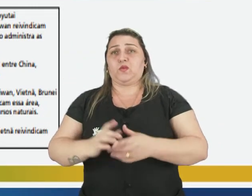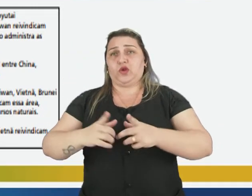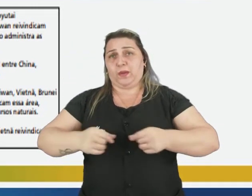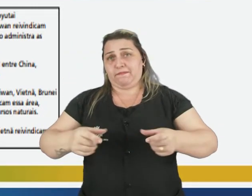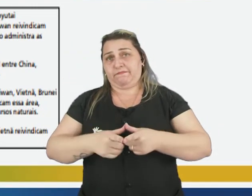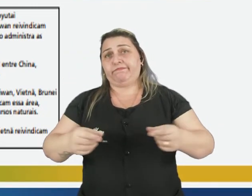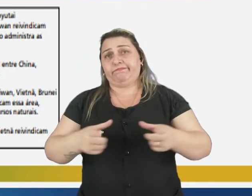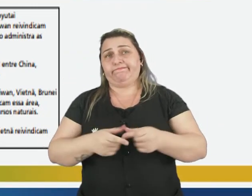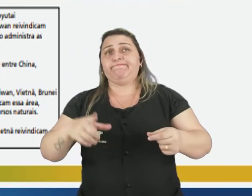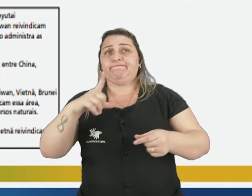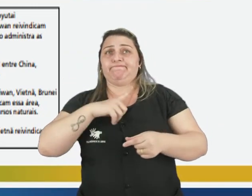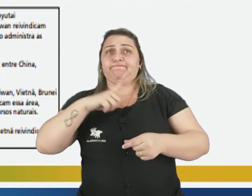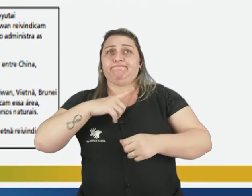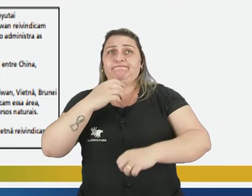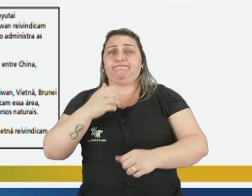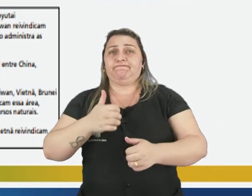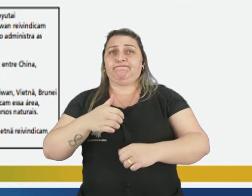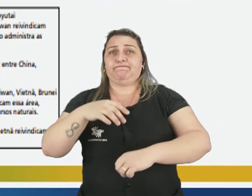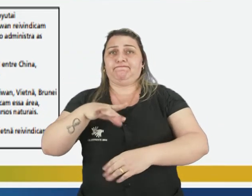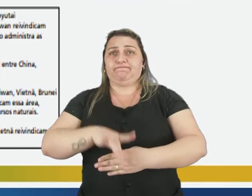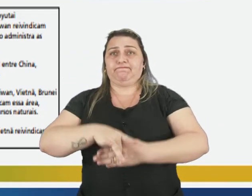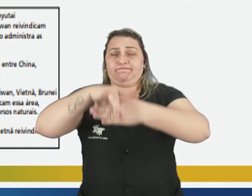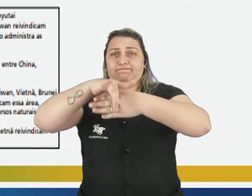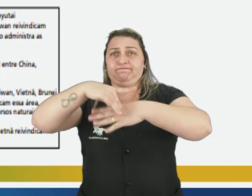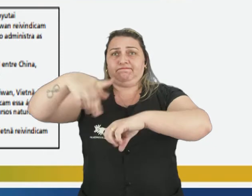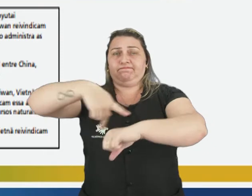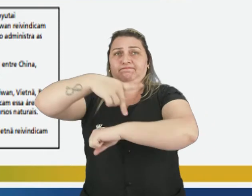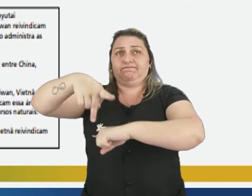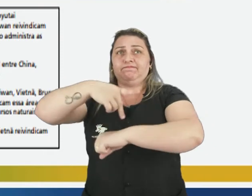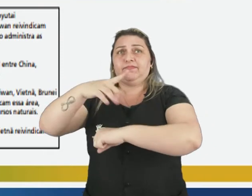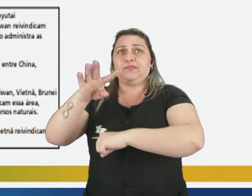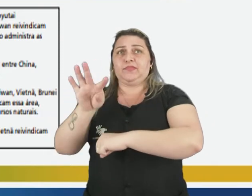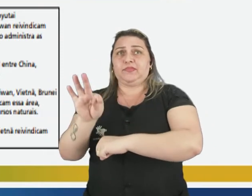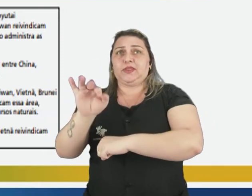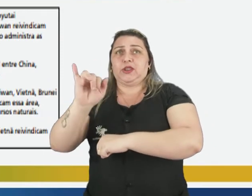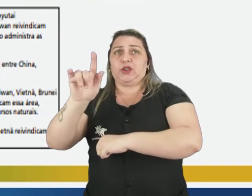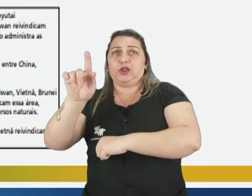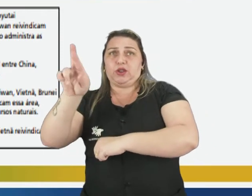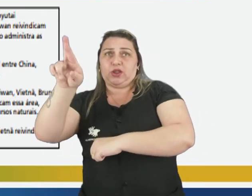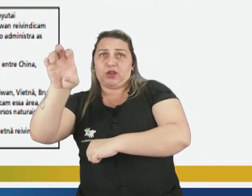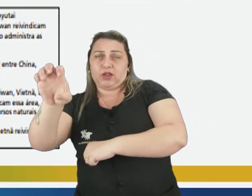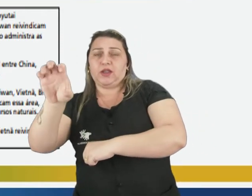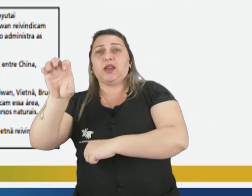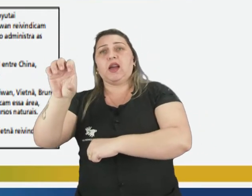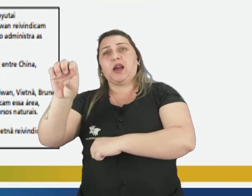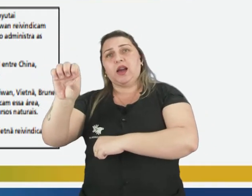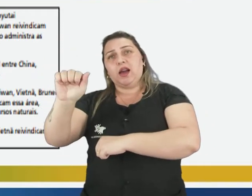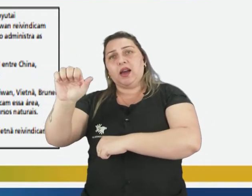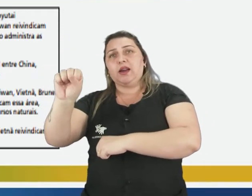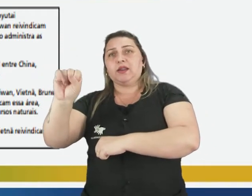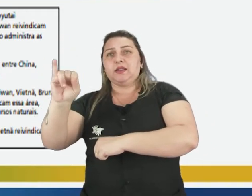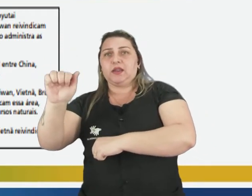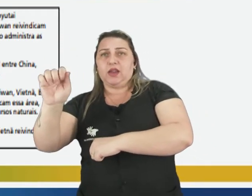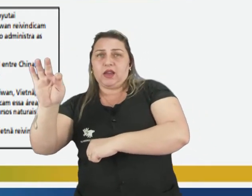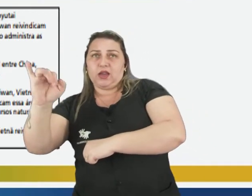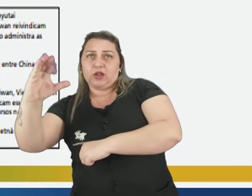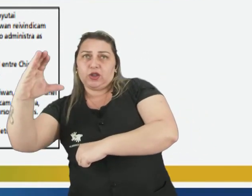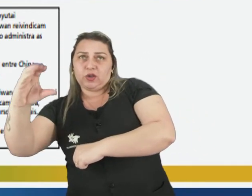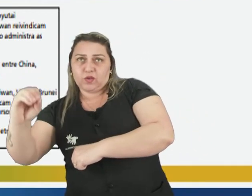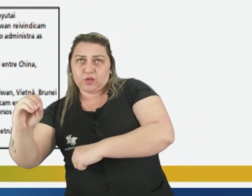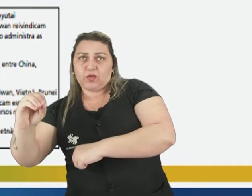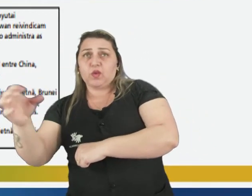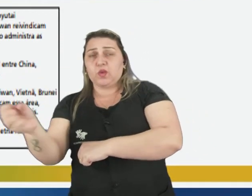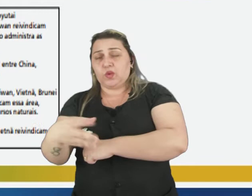Japão. Exerce liderança sobre o grupo de países chamado de tigres asiáticos e territórios adjacentes como os novos